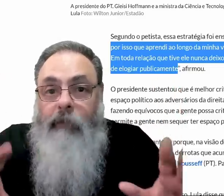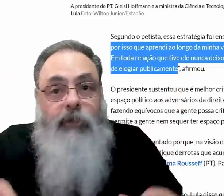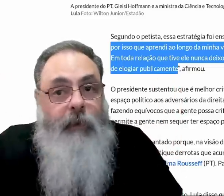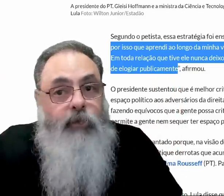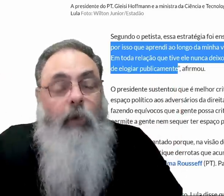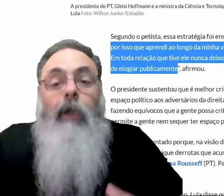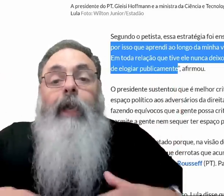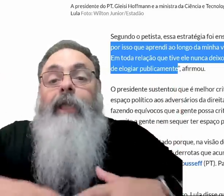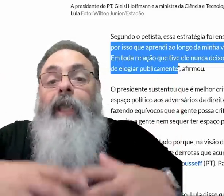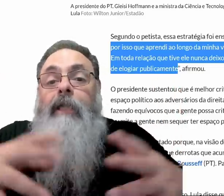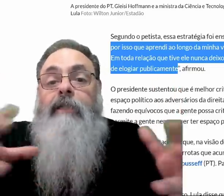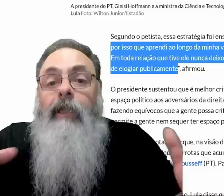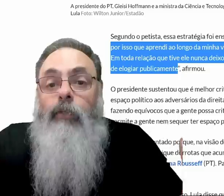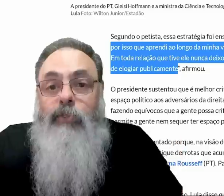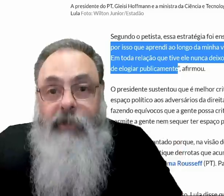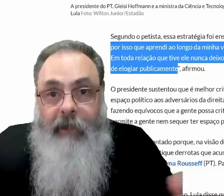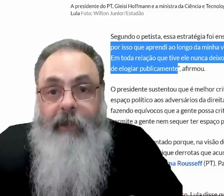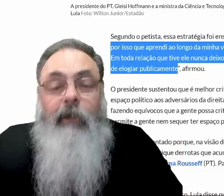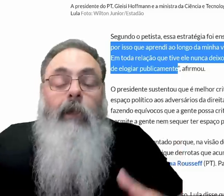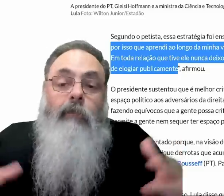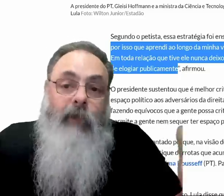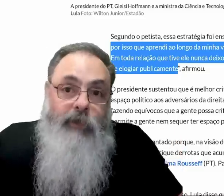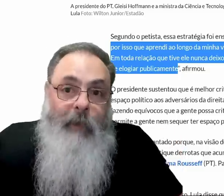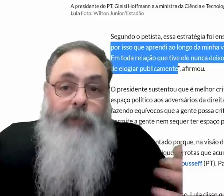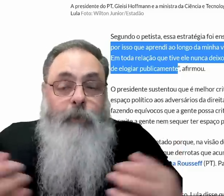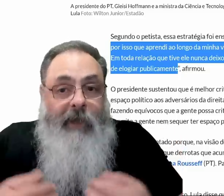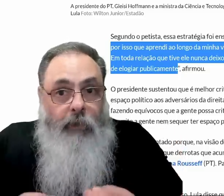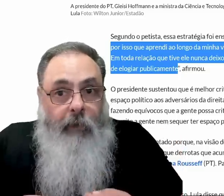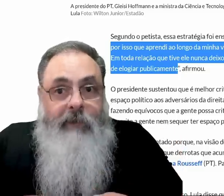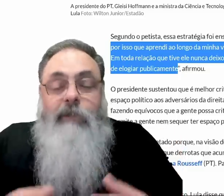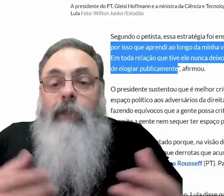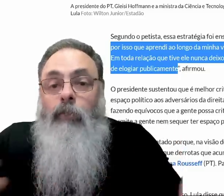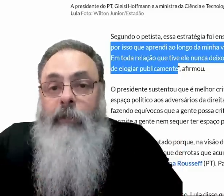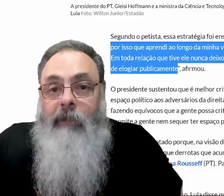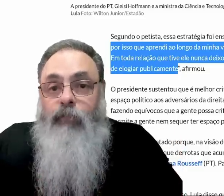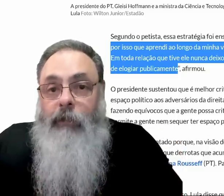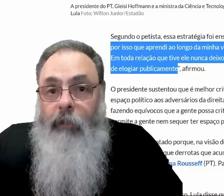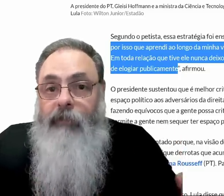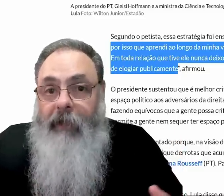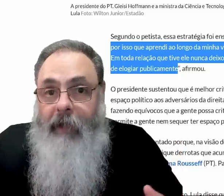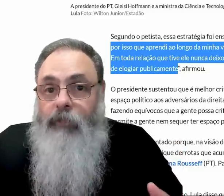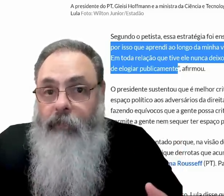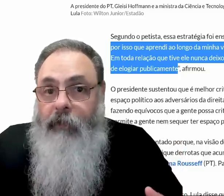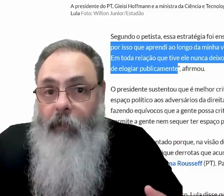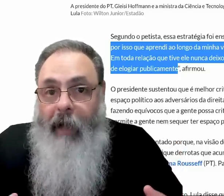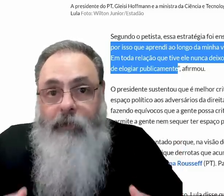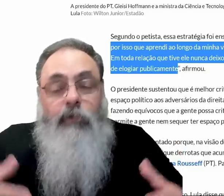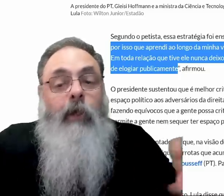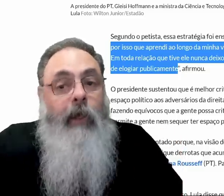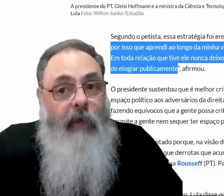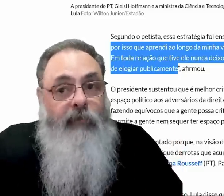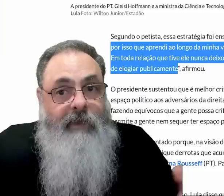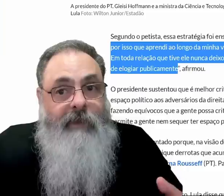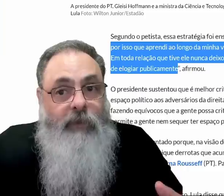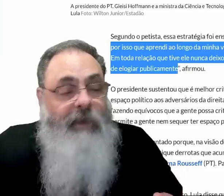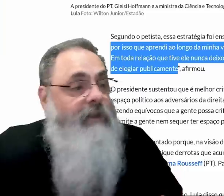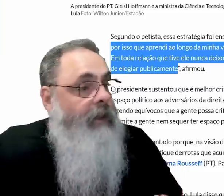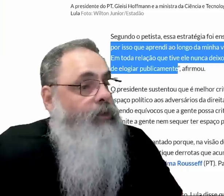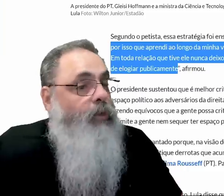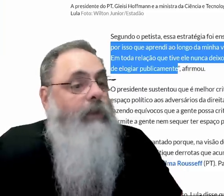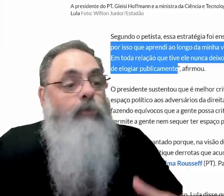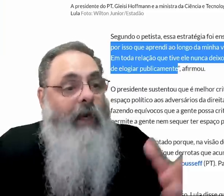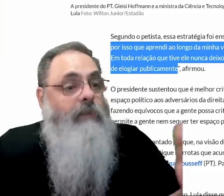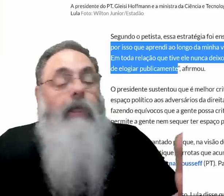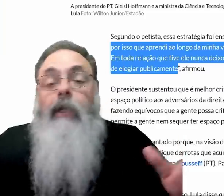é o modelo desse pessoal é quem eles queriam ser né felizmente para nós nenhum deles foi tão eficaz quando Fidel Castro em fazer essas